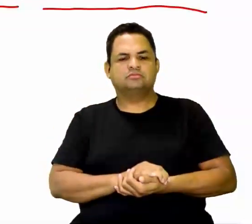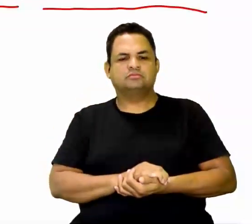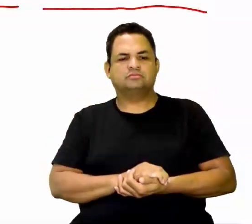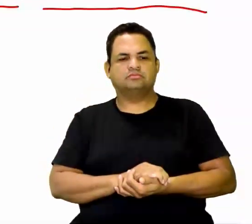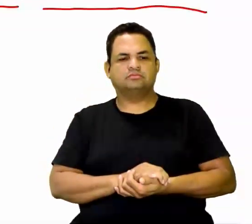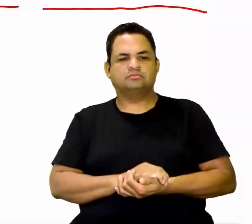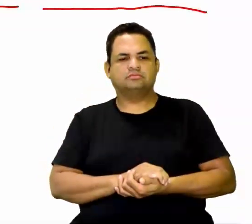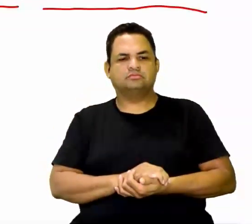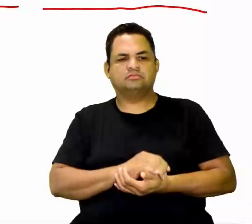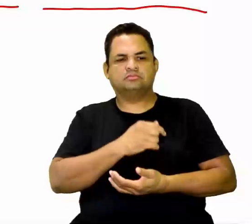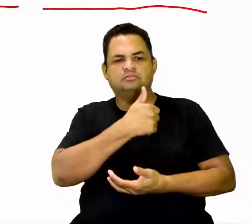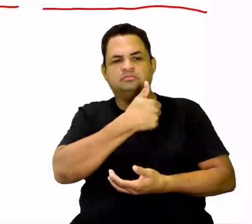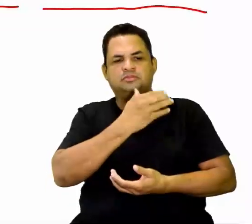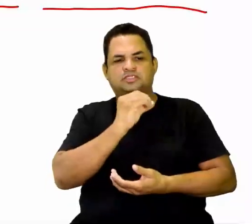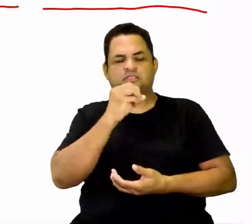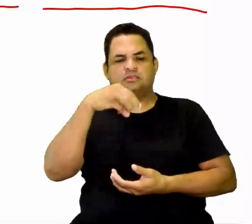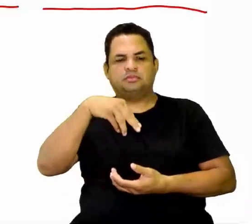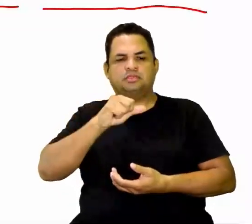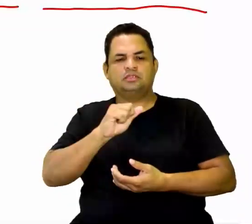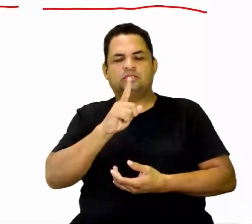de água